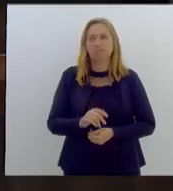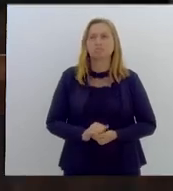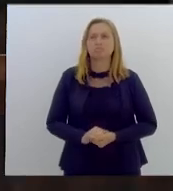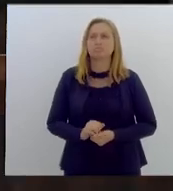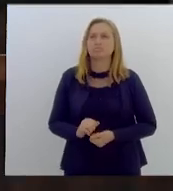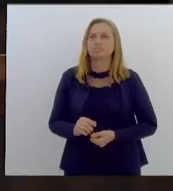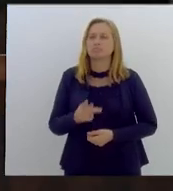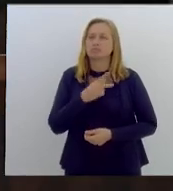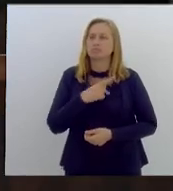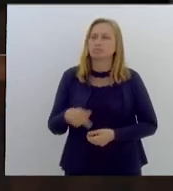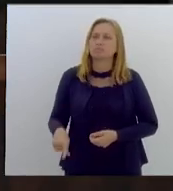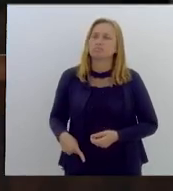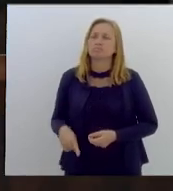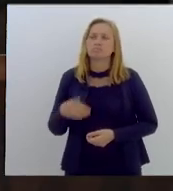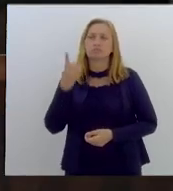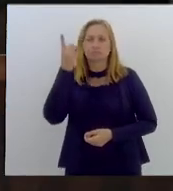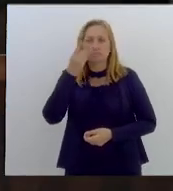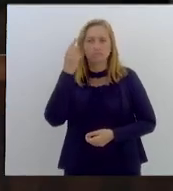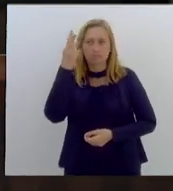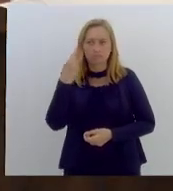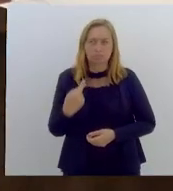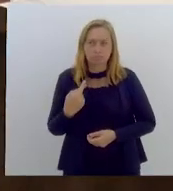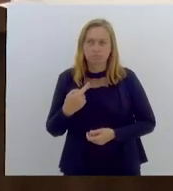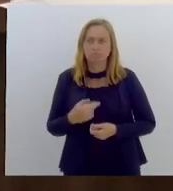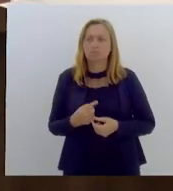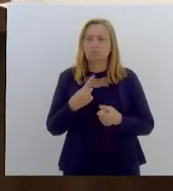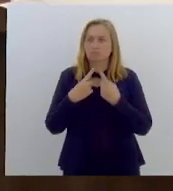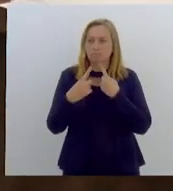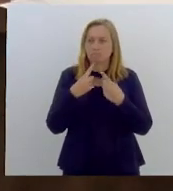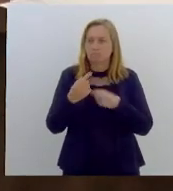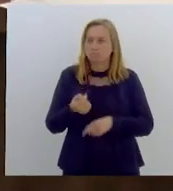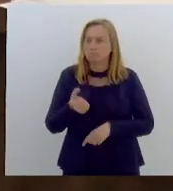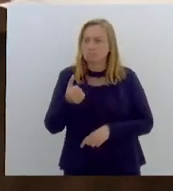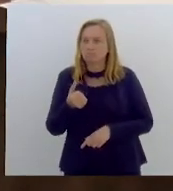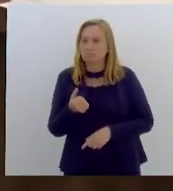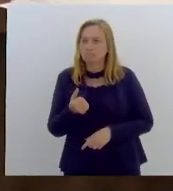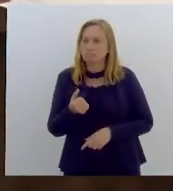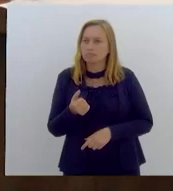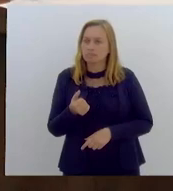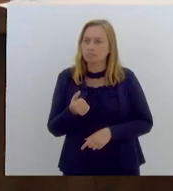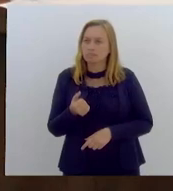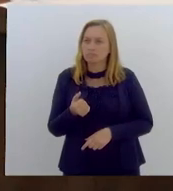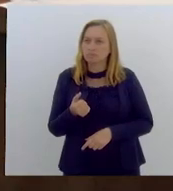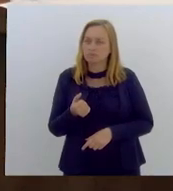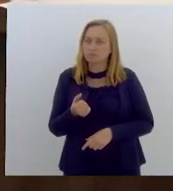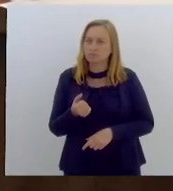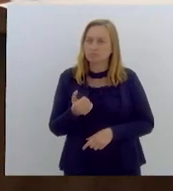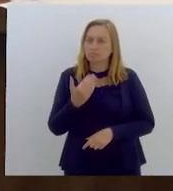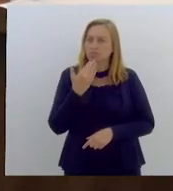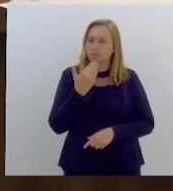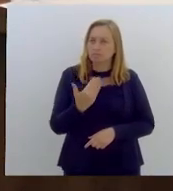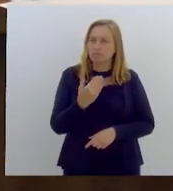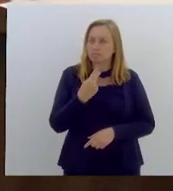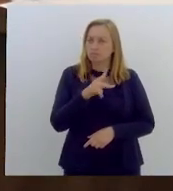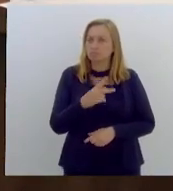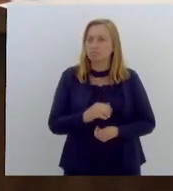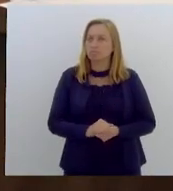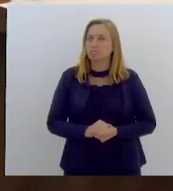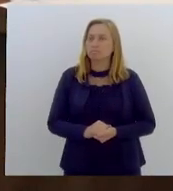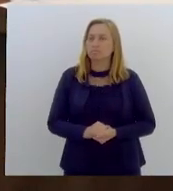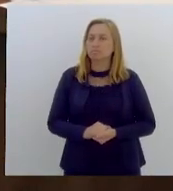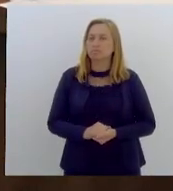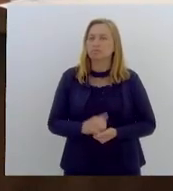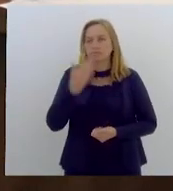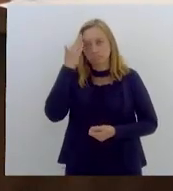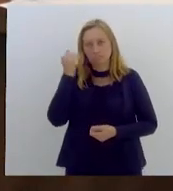Presidente. Deputada Renata. Presidente. Dialogando um pouco com a sugestão de Vossa Excelência, gostaria